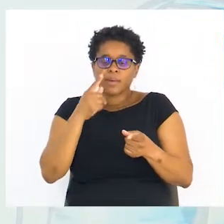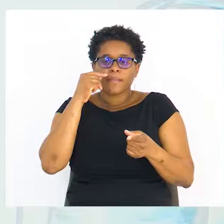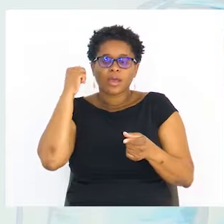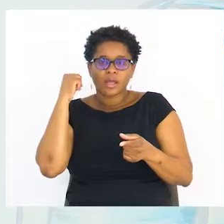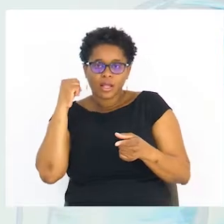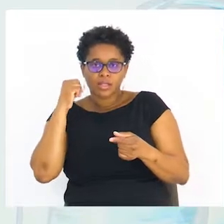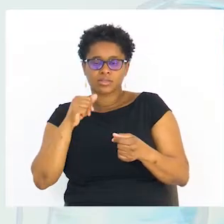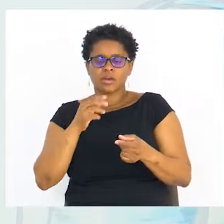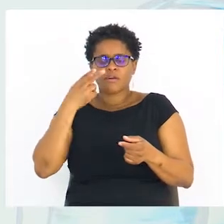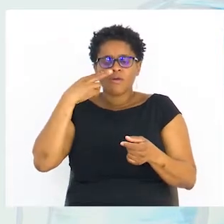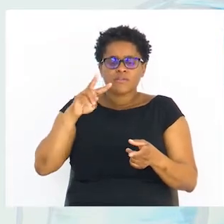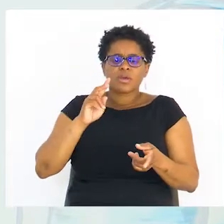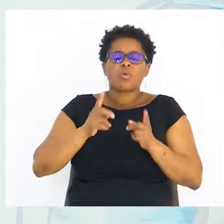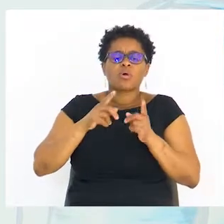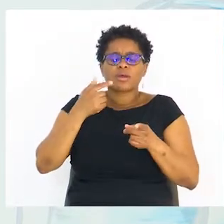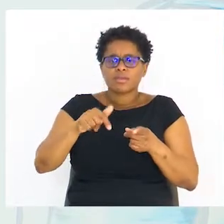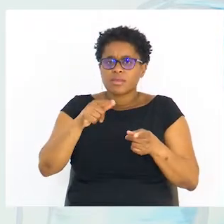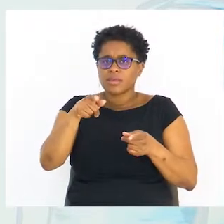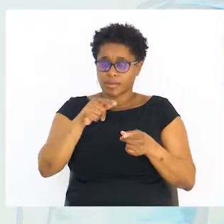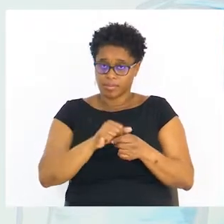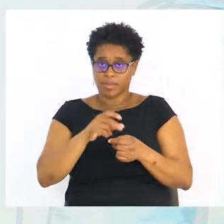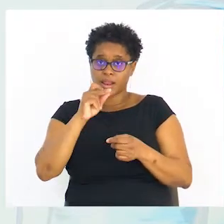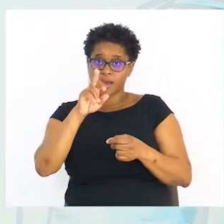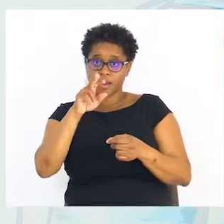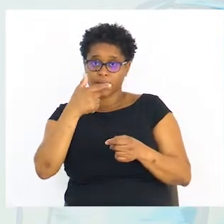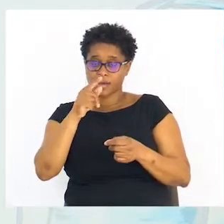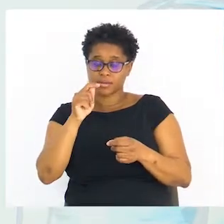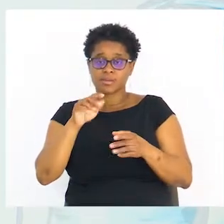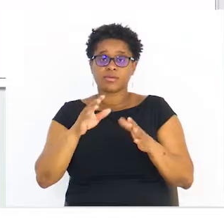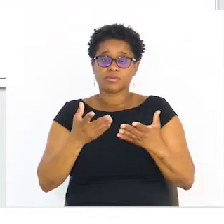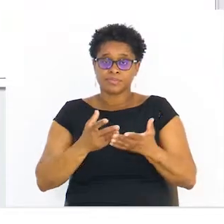ver que consideração tinha pela arte.